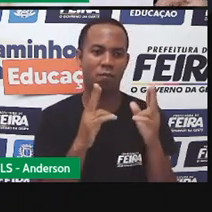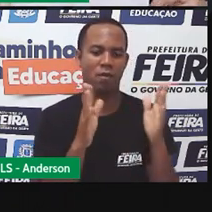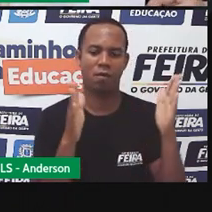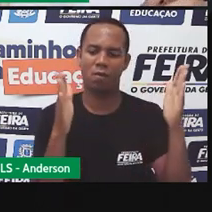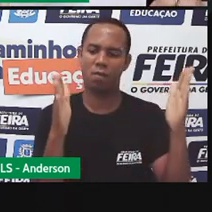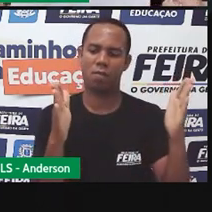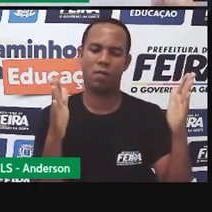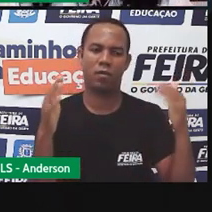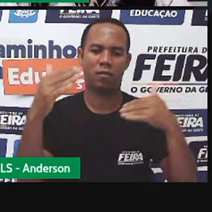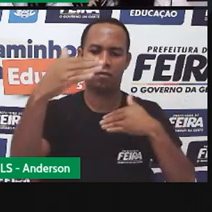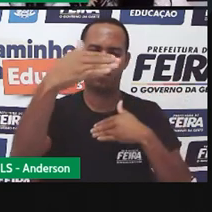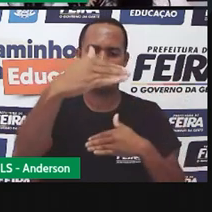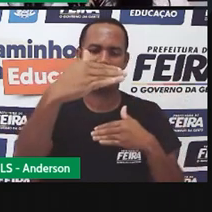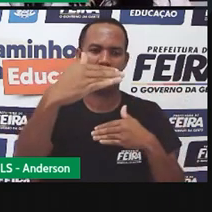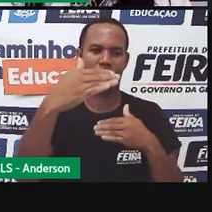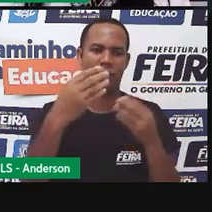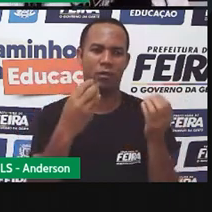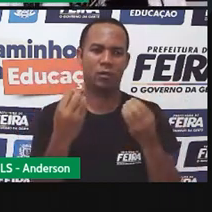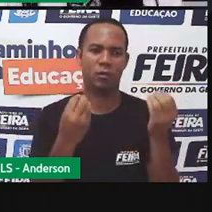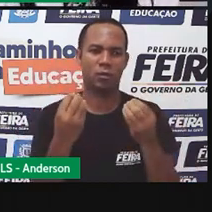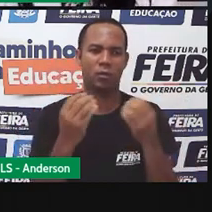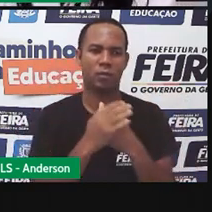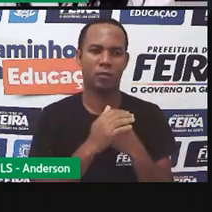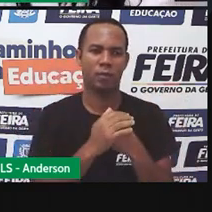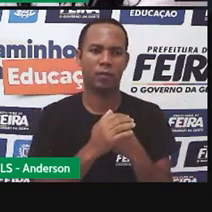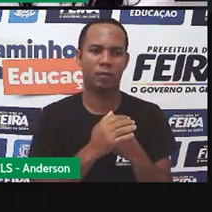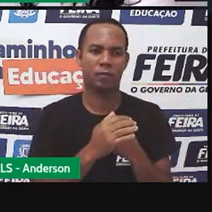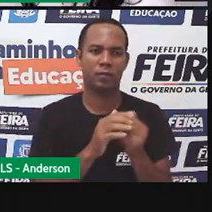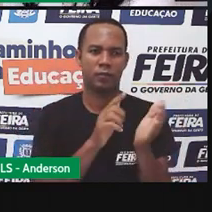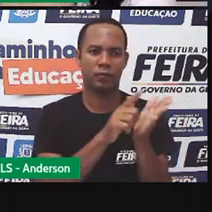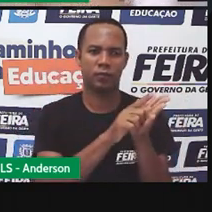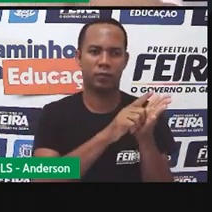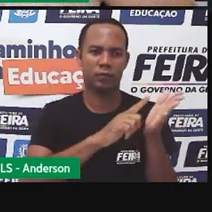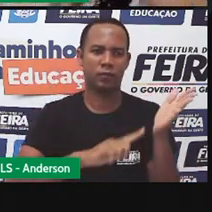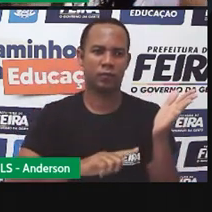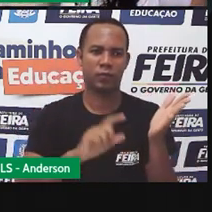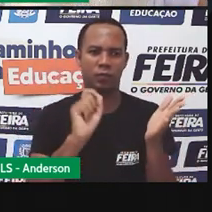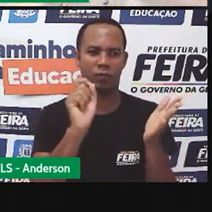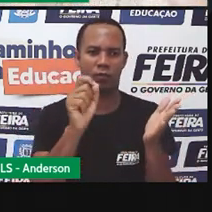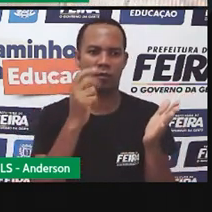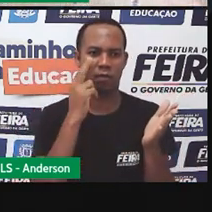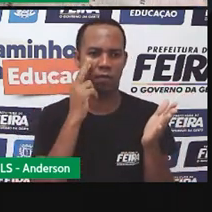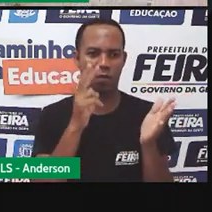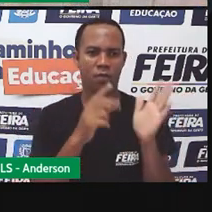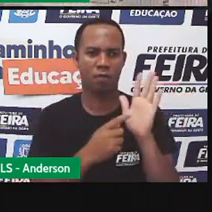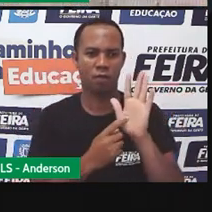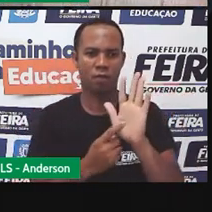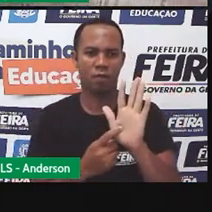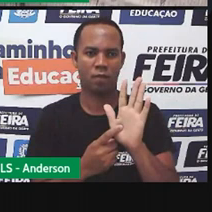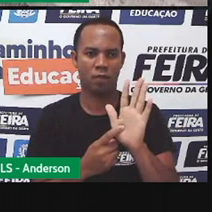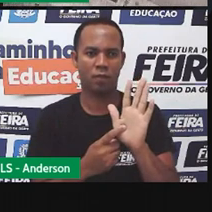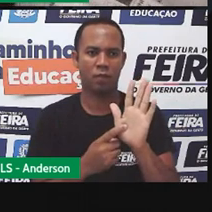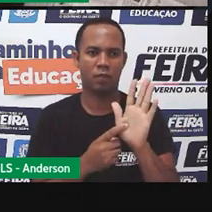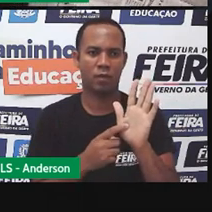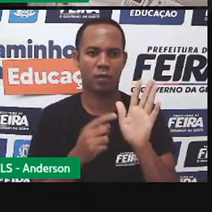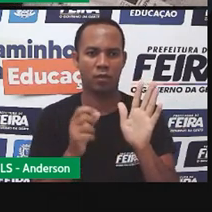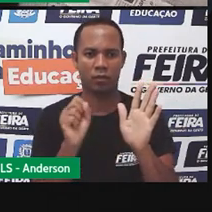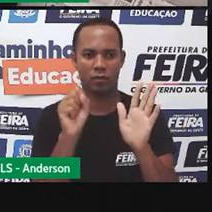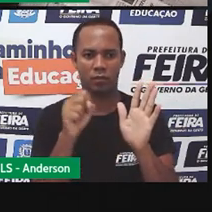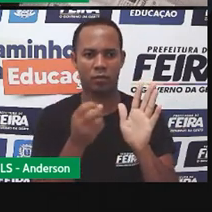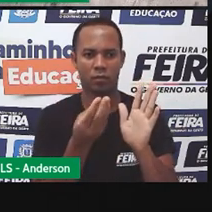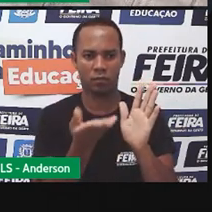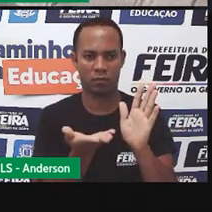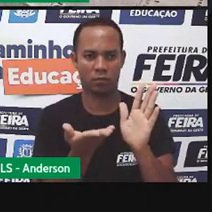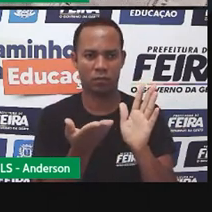é quadrado. O jornal, a prova vai mostrar assim. Ele